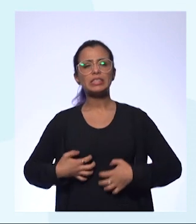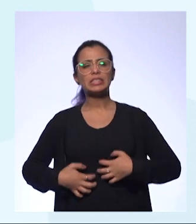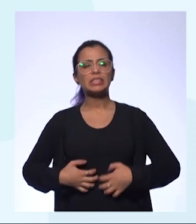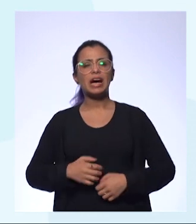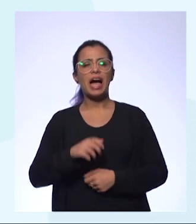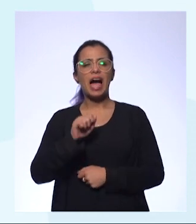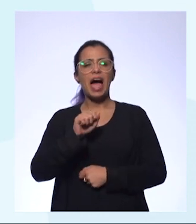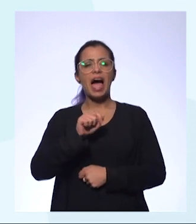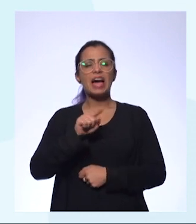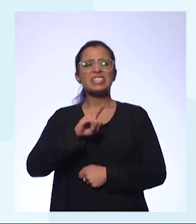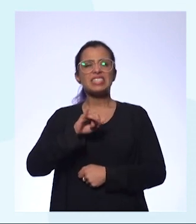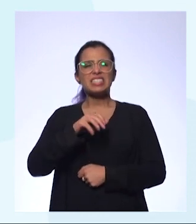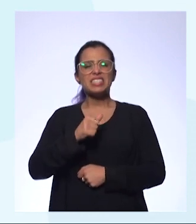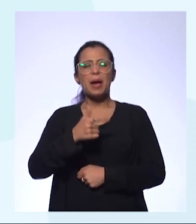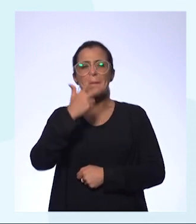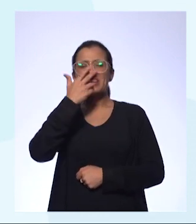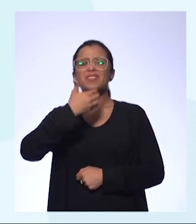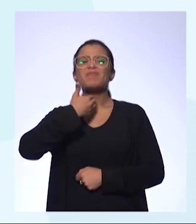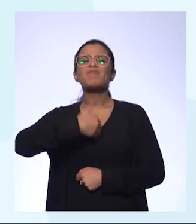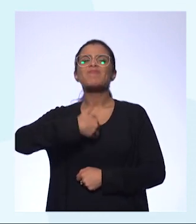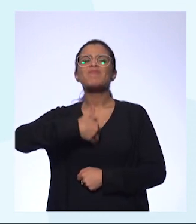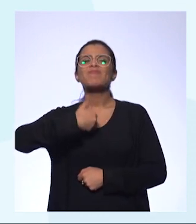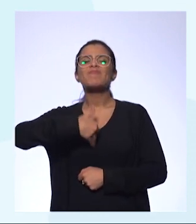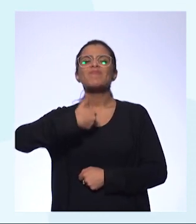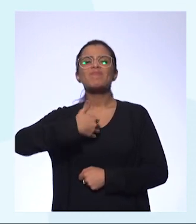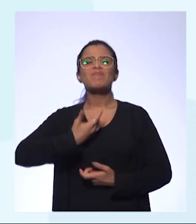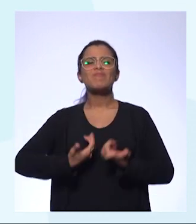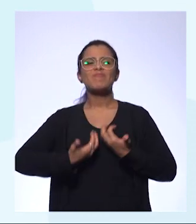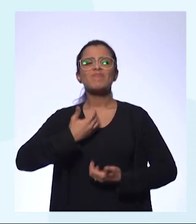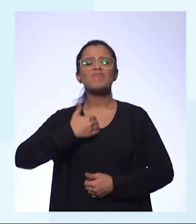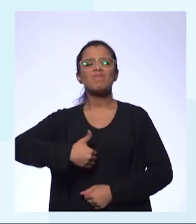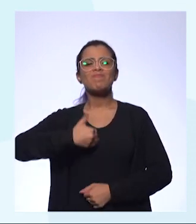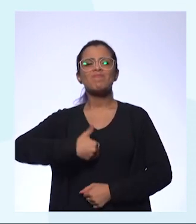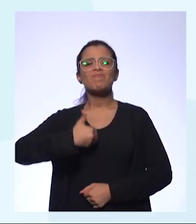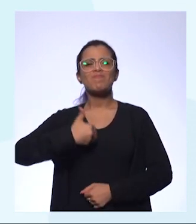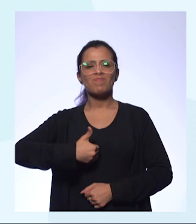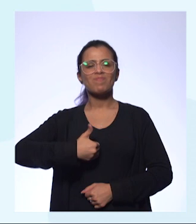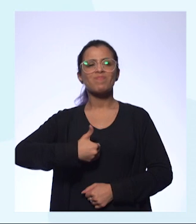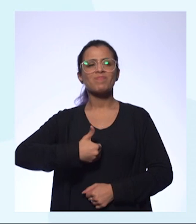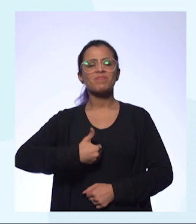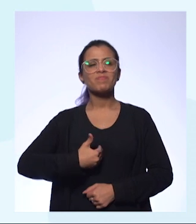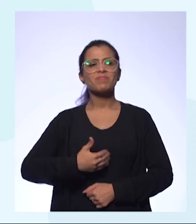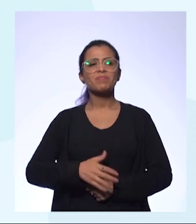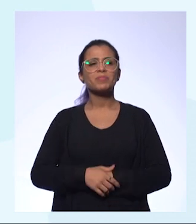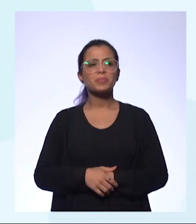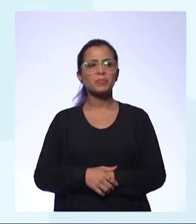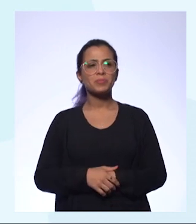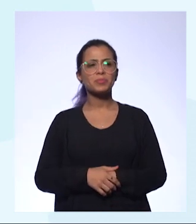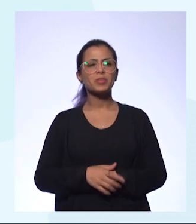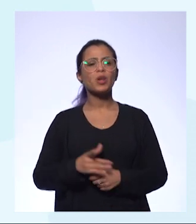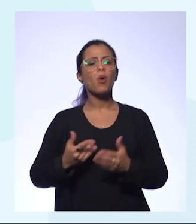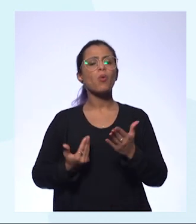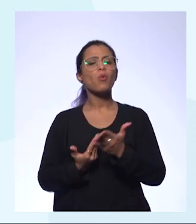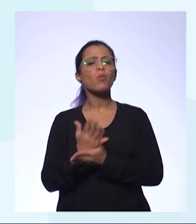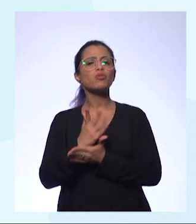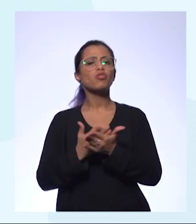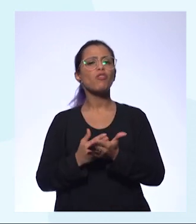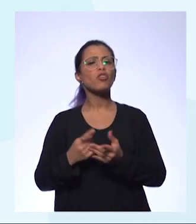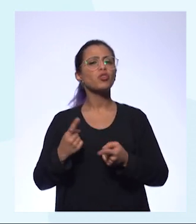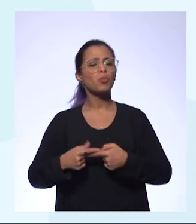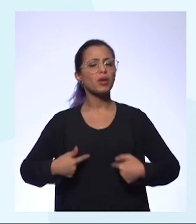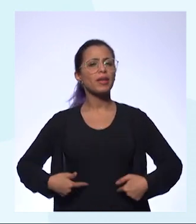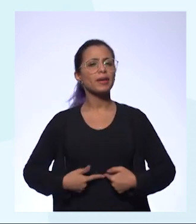essa sensação de queimação dos sintomas mais característicos aí, como refluxo. E o que poderia causar esse desconforto? 1 minutinho